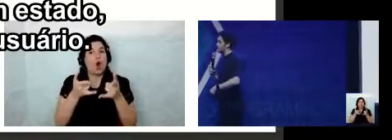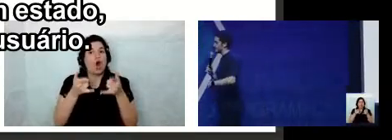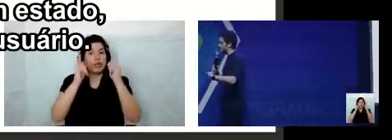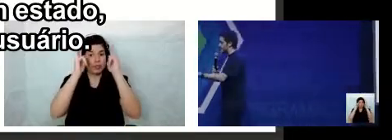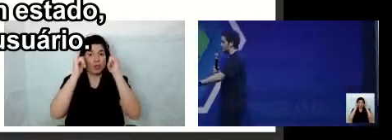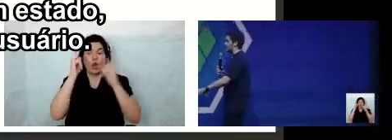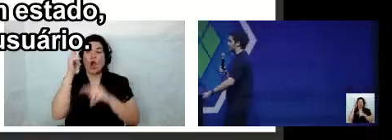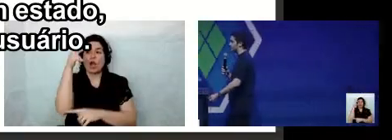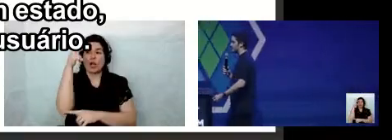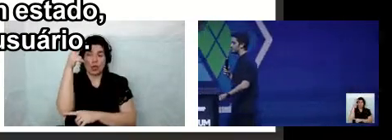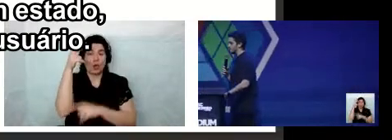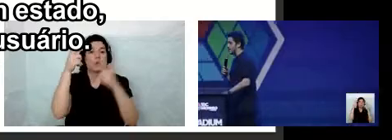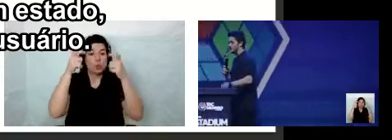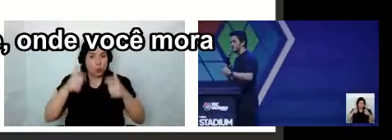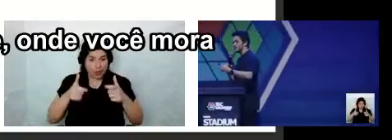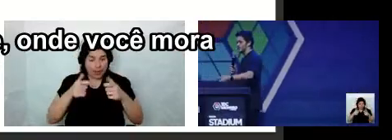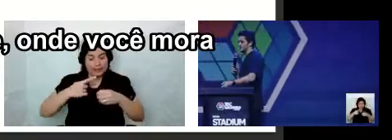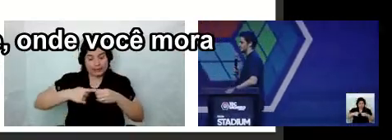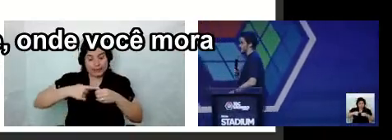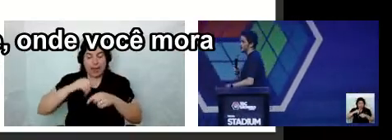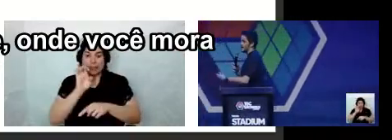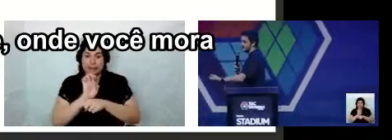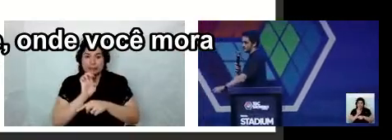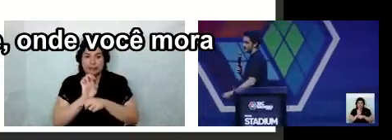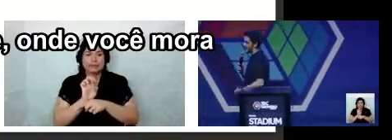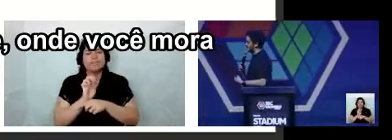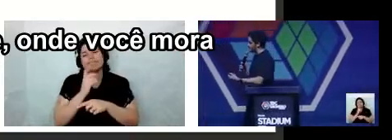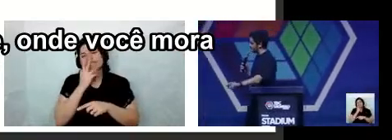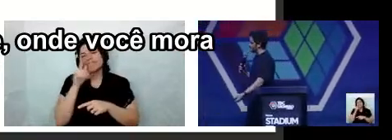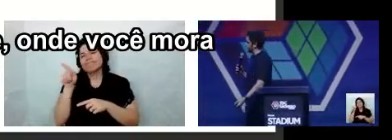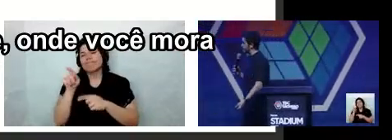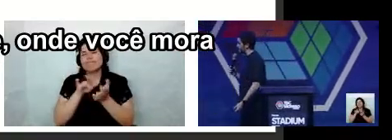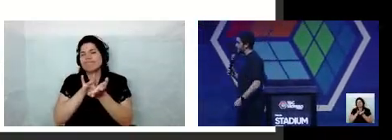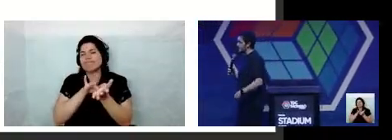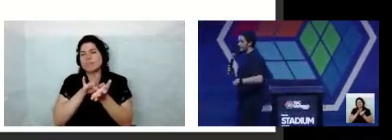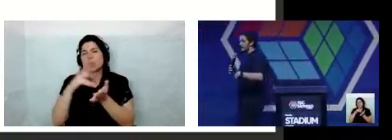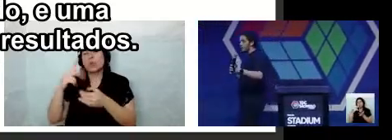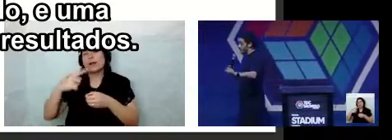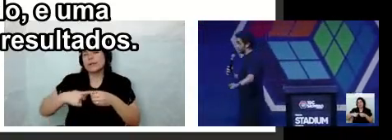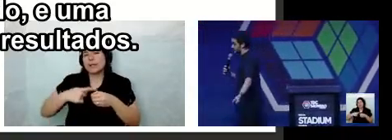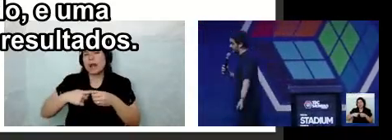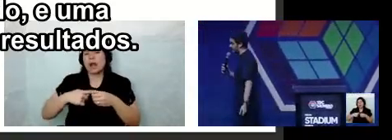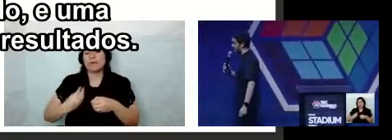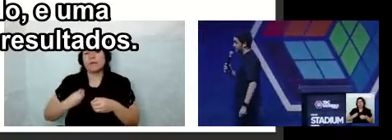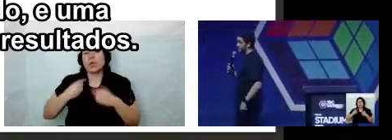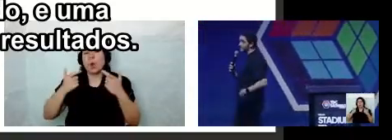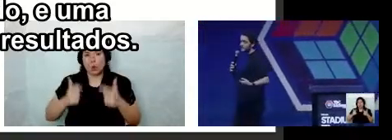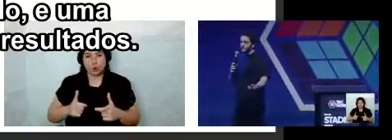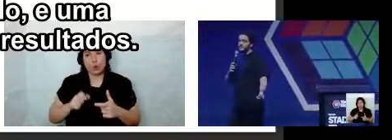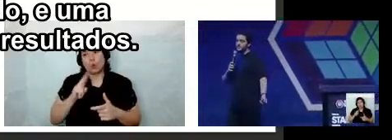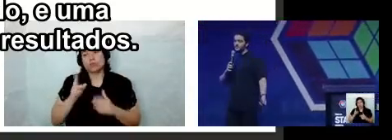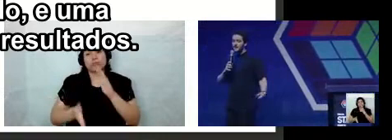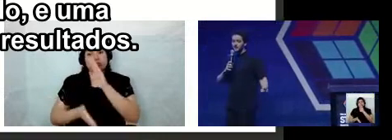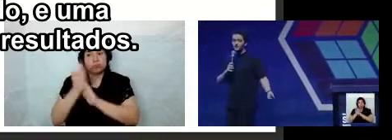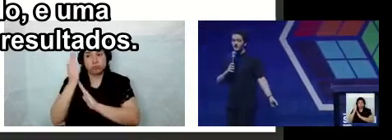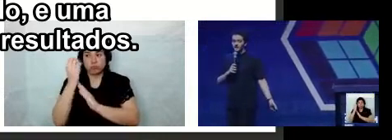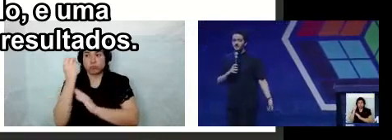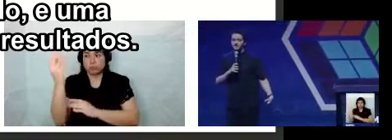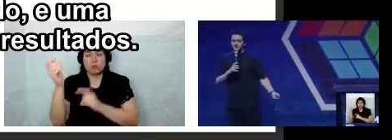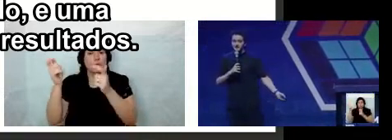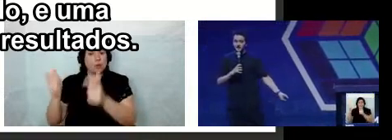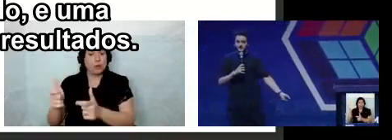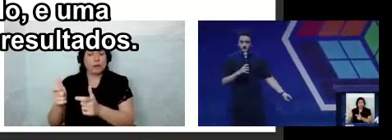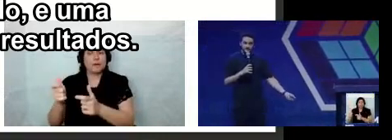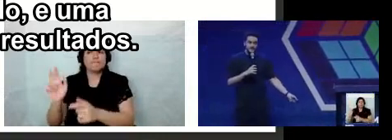estado, então é simulando uma interface do usuário, então você vai selecionar a sua cidade, onde você mora, ou para onde você está viajando, e uma função que me